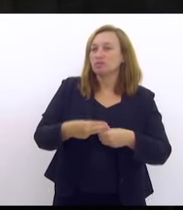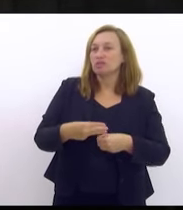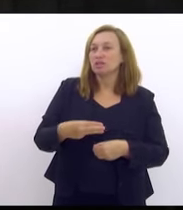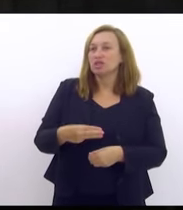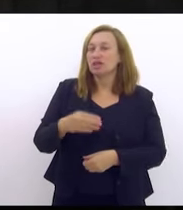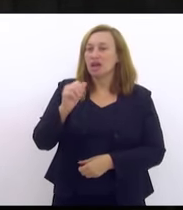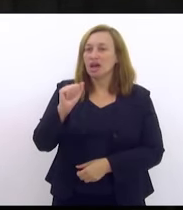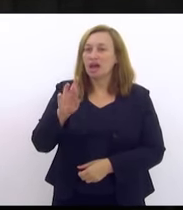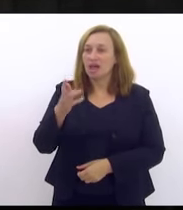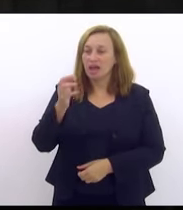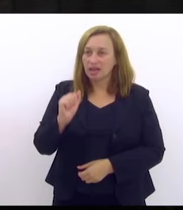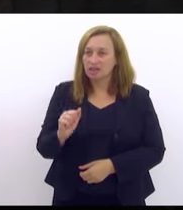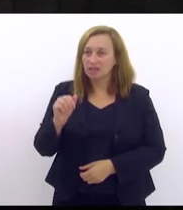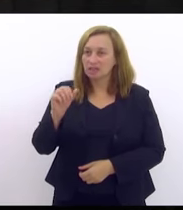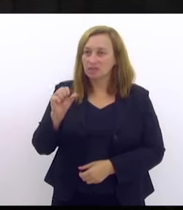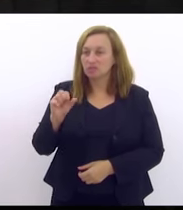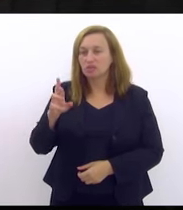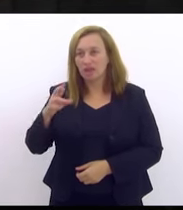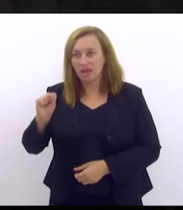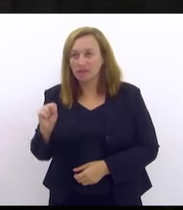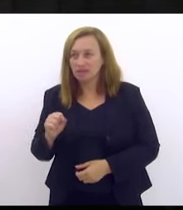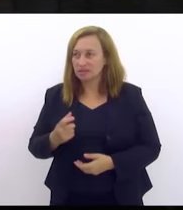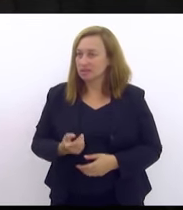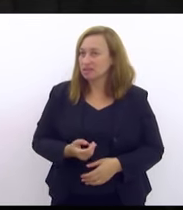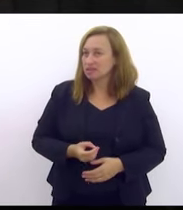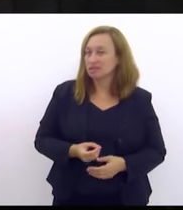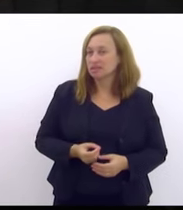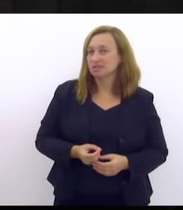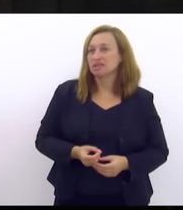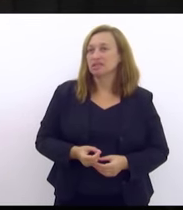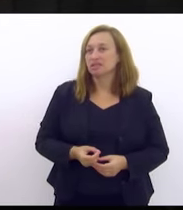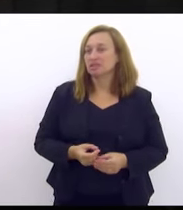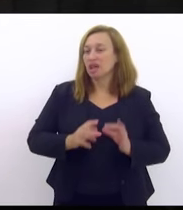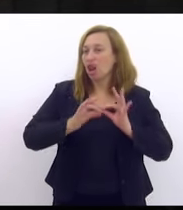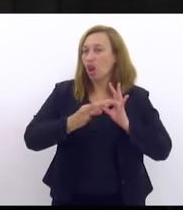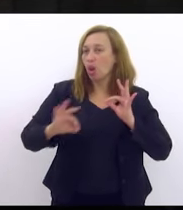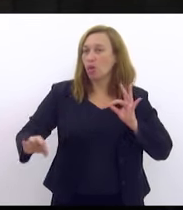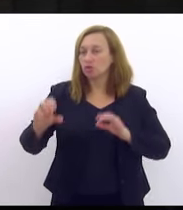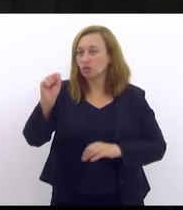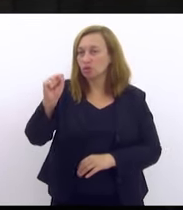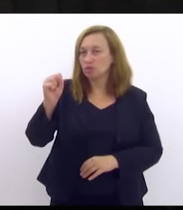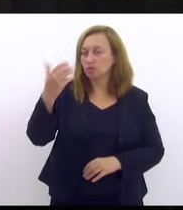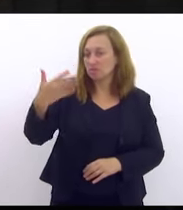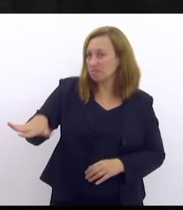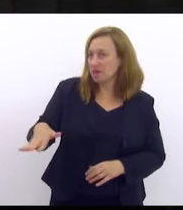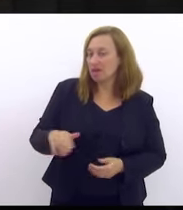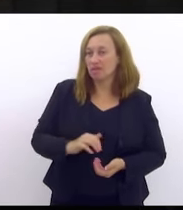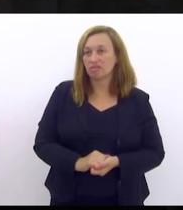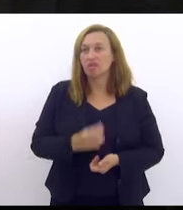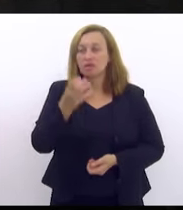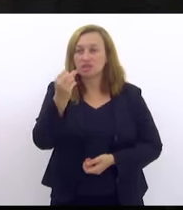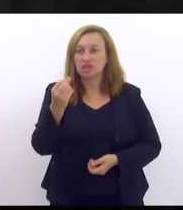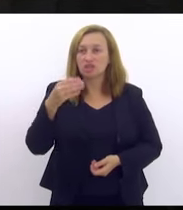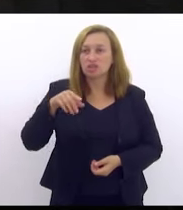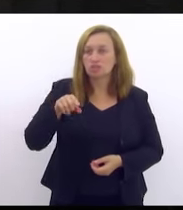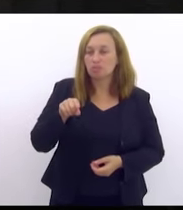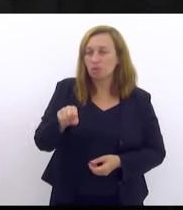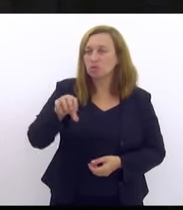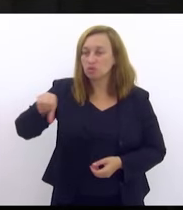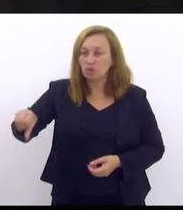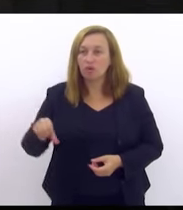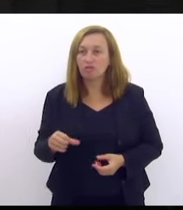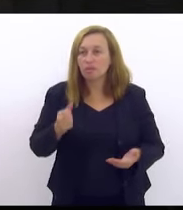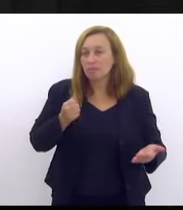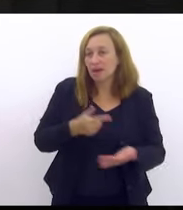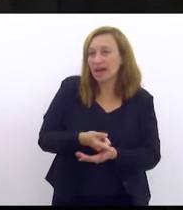milhões. Mas isso ainda está muito longe dos 8 bilhões e meio, ou dos 6,9 de pagar o serviço da dívida. Até